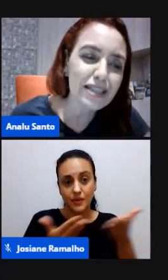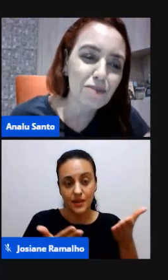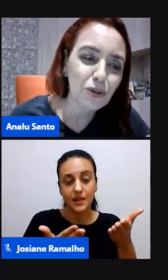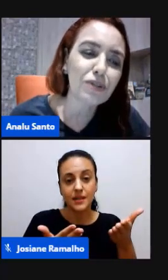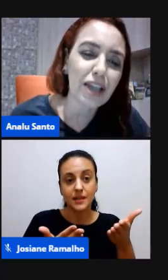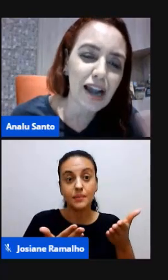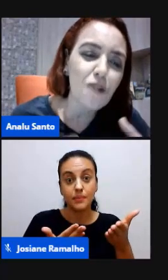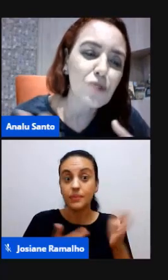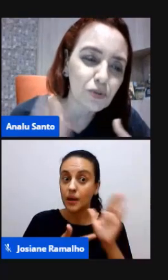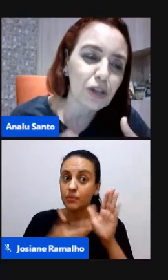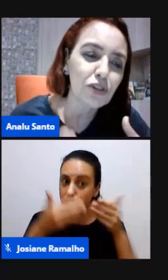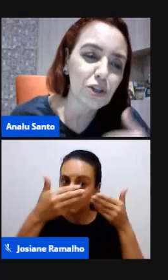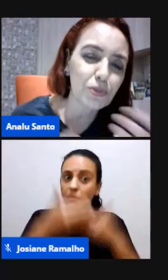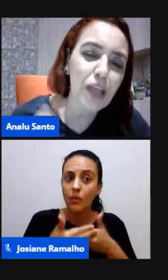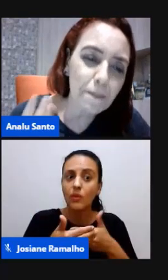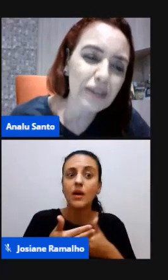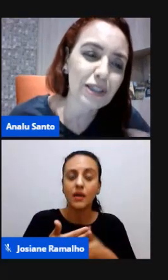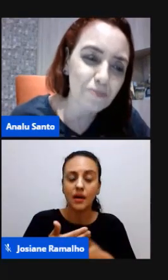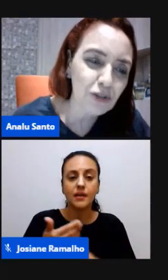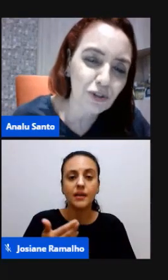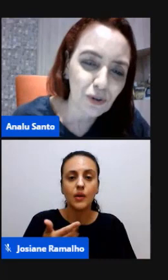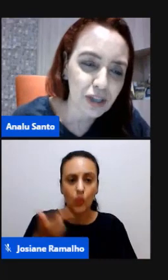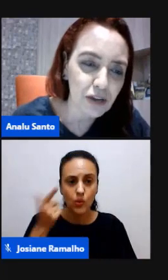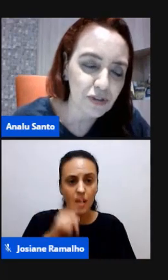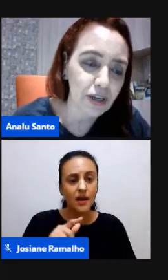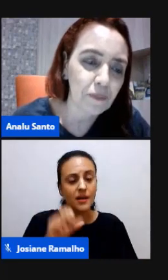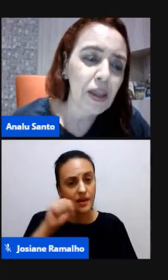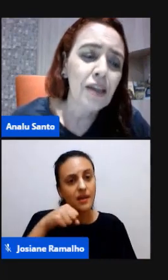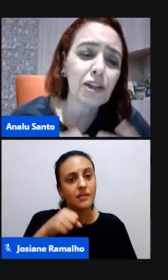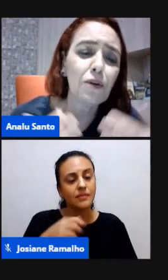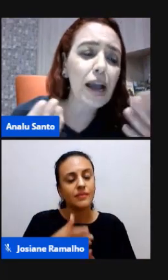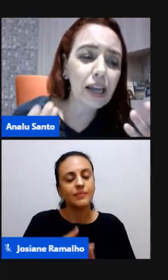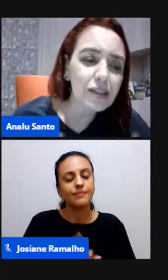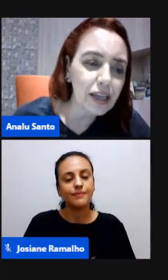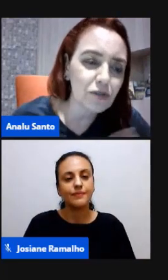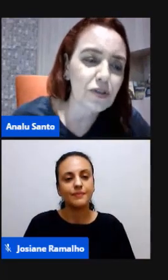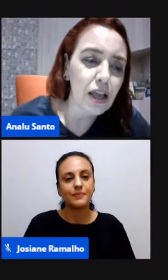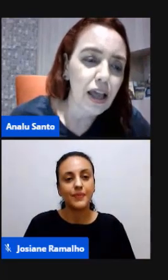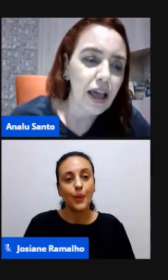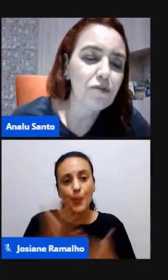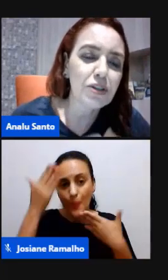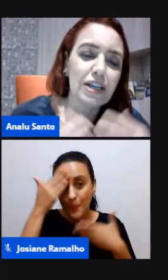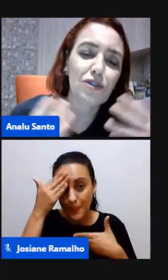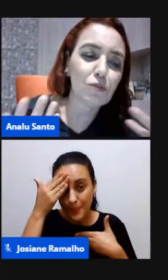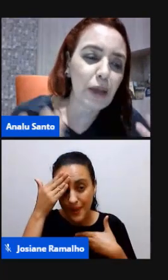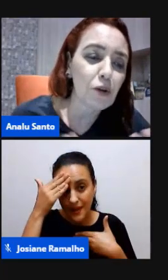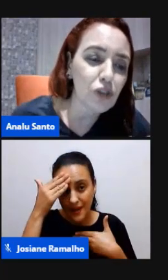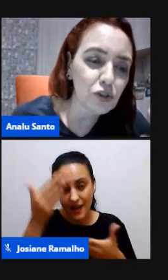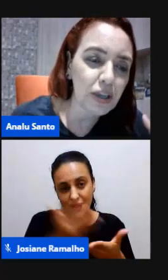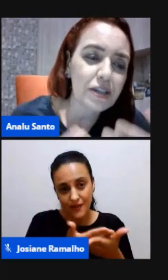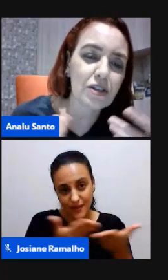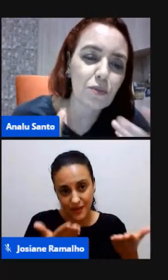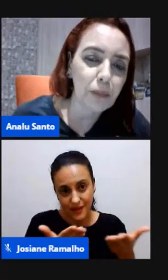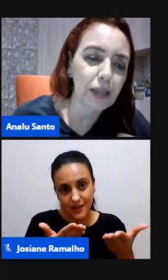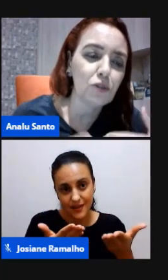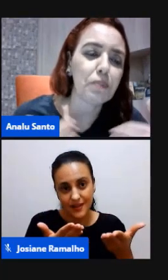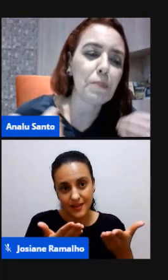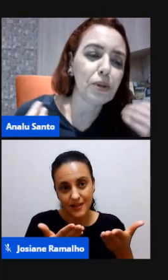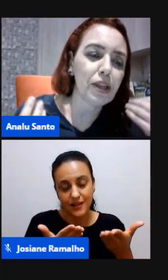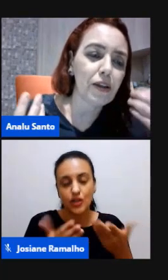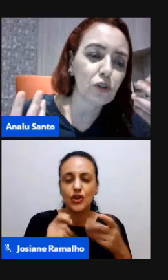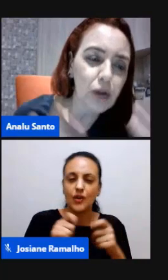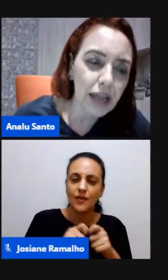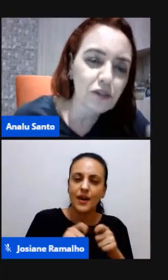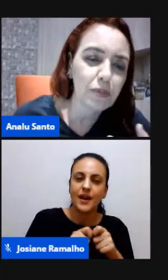Que vai ser muito legal quando a gente puder participar de novo da feira. Então, eu agradeço a vocês, eu espero, a gente fez esse momento